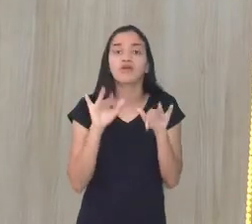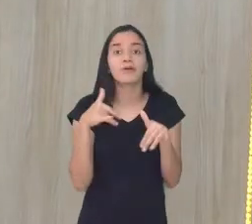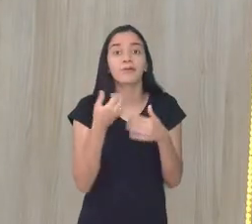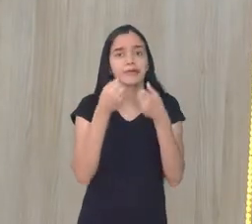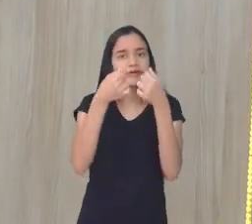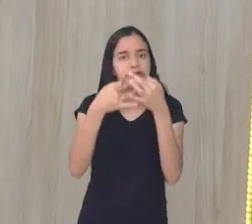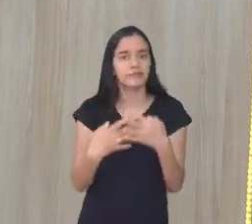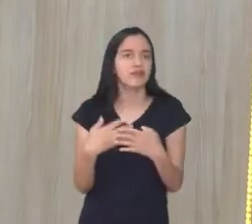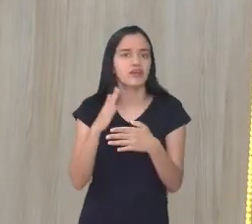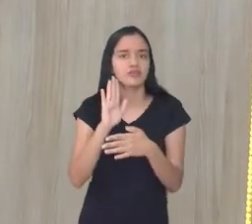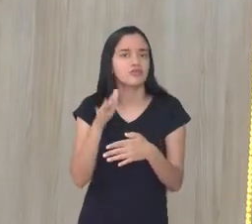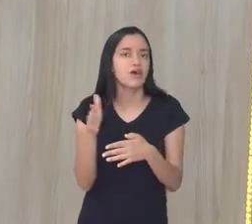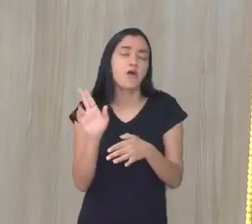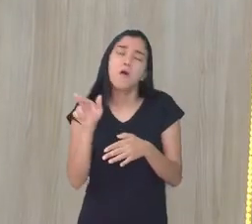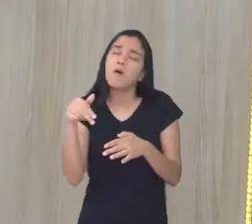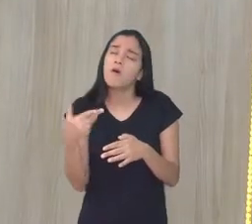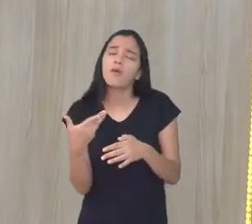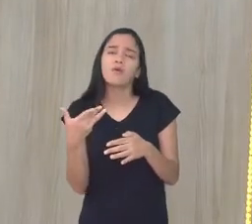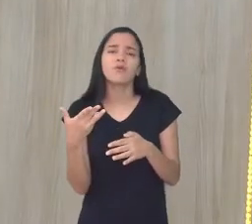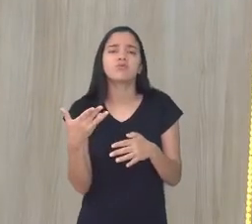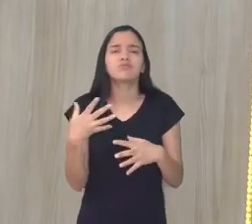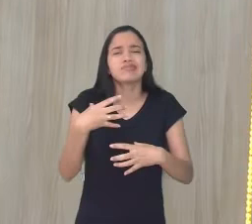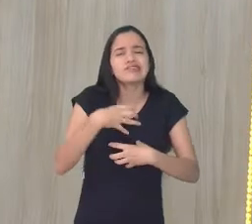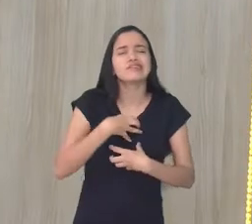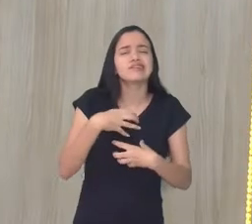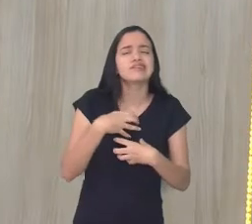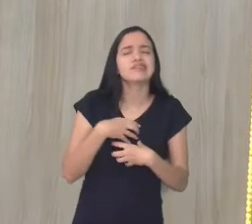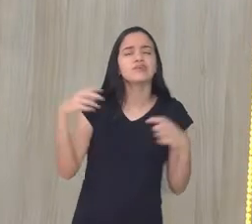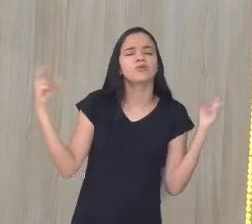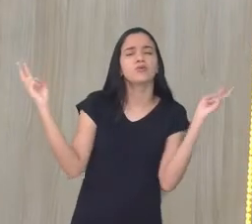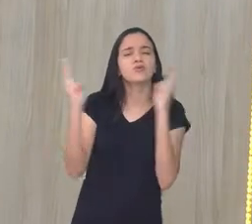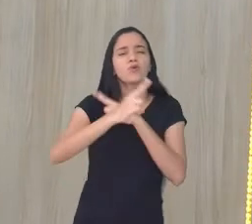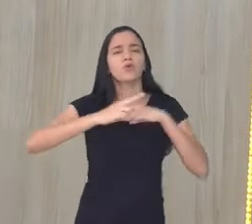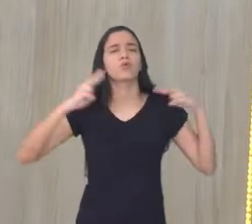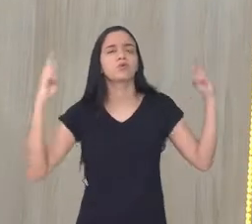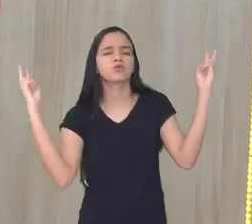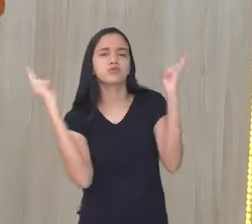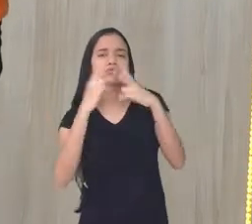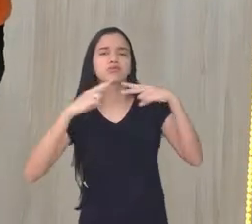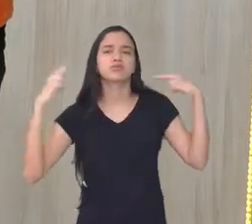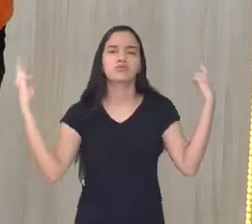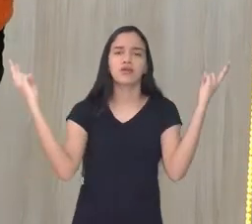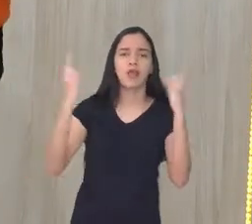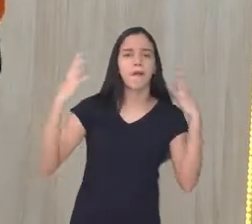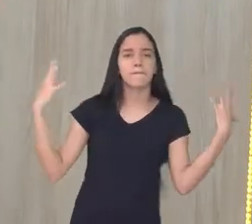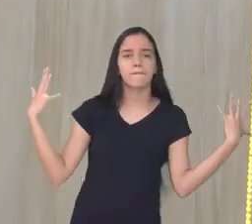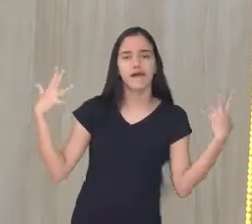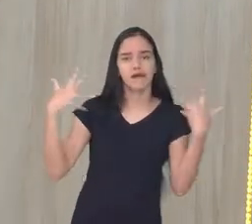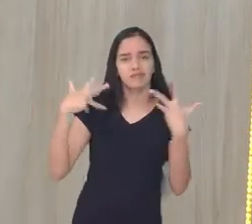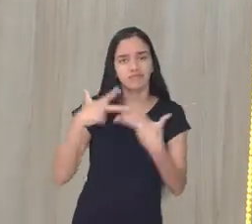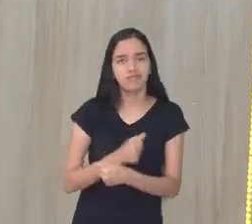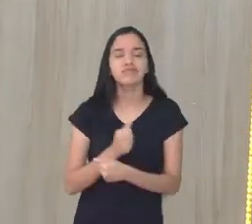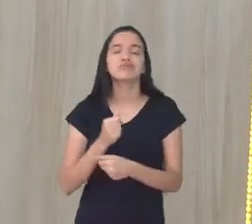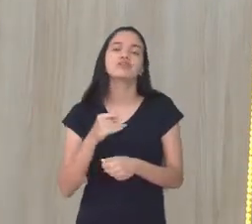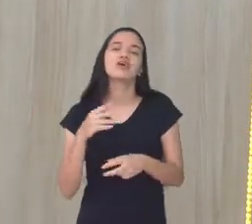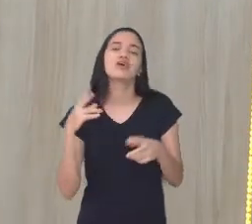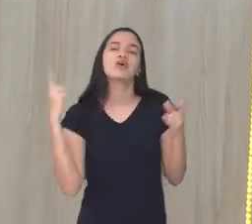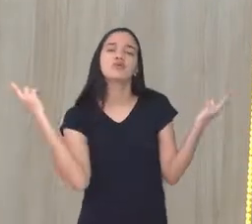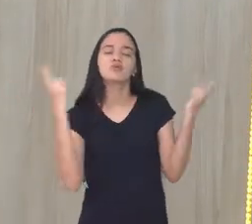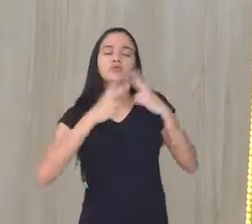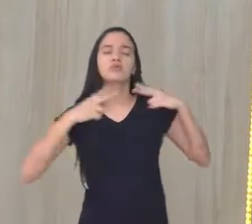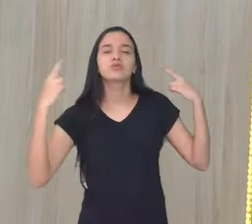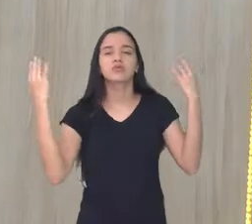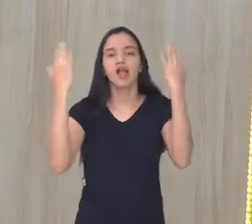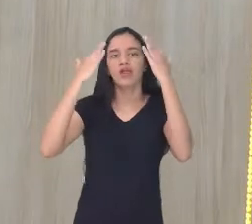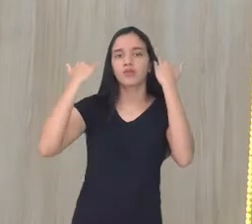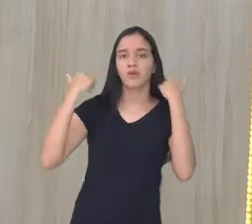disse, está apenas apreciando essa brisa, né? Esse ventinho maravilhoso batendo no rosto, no